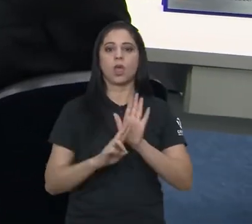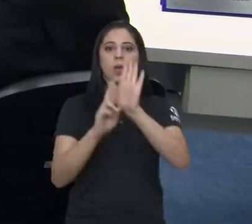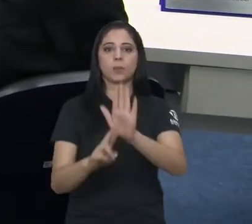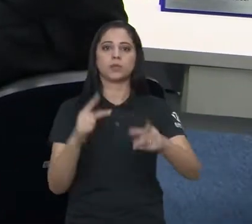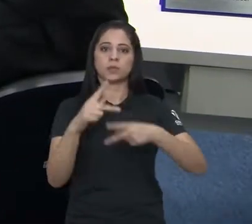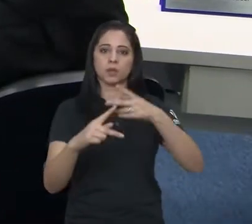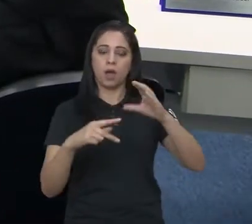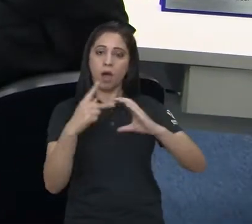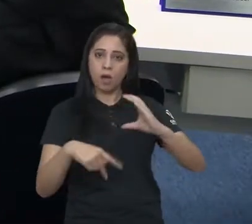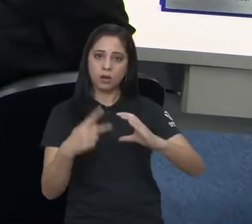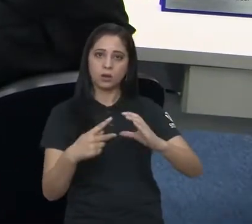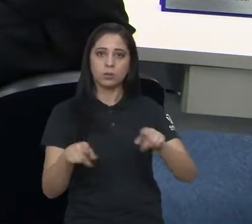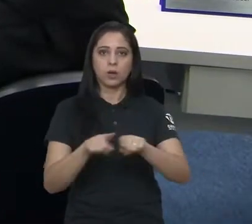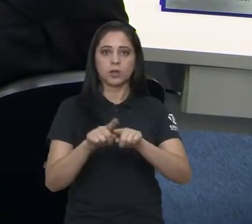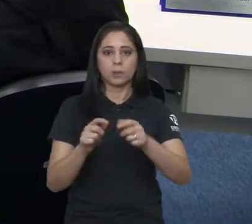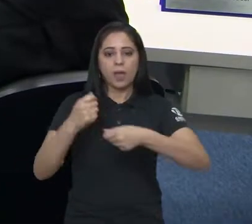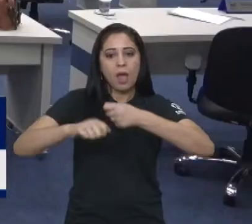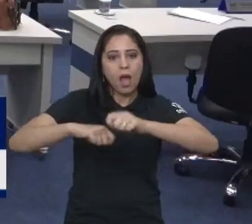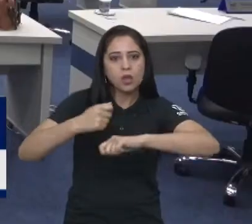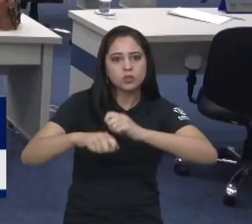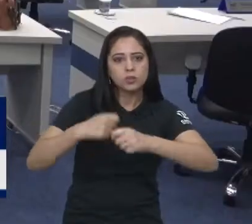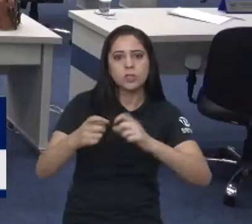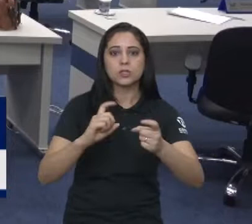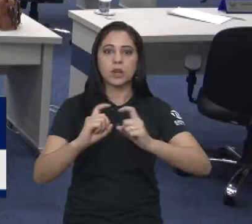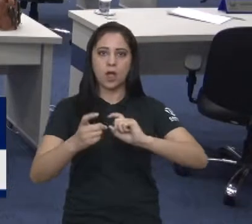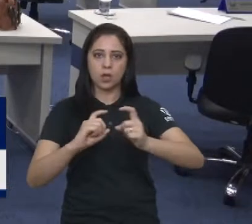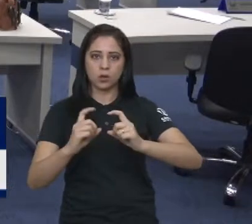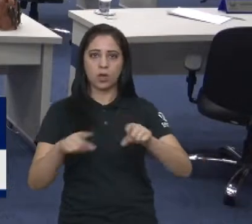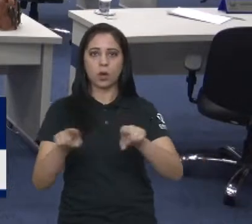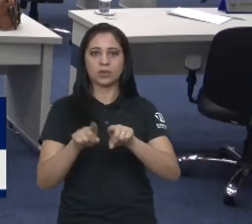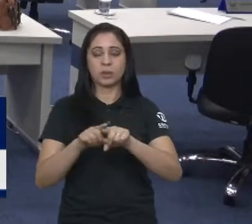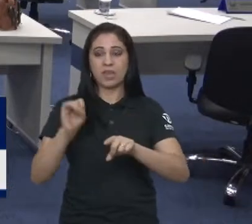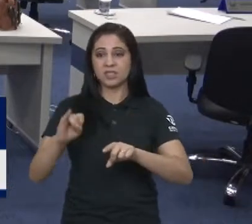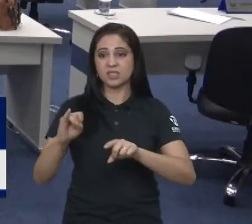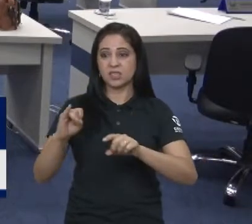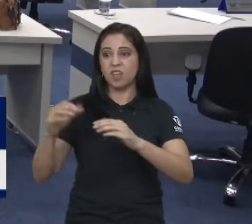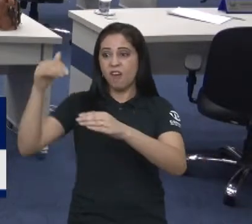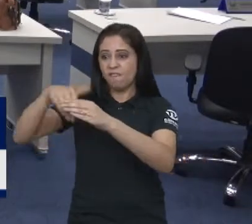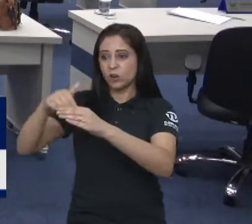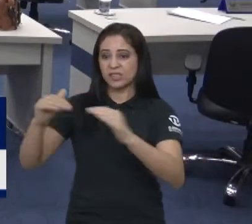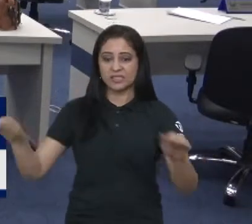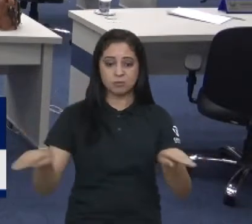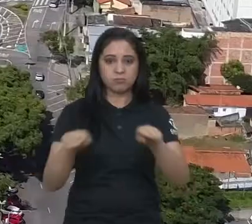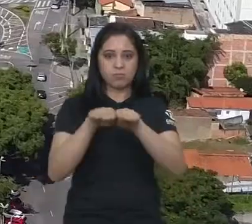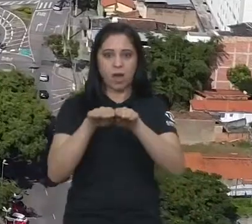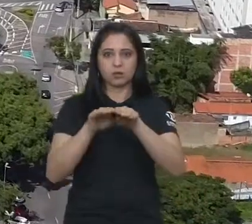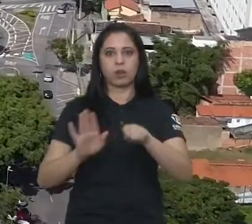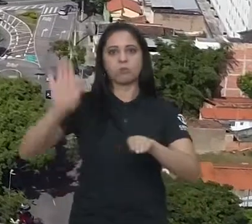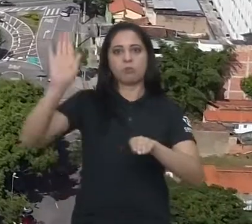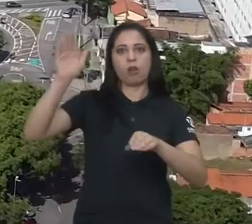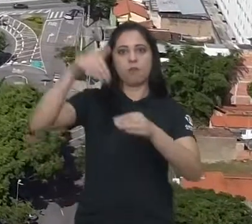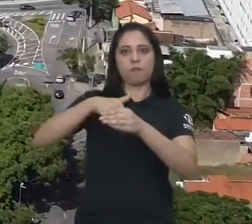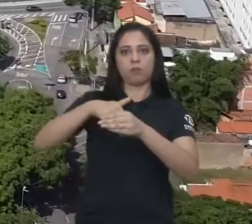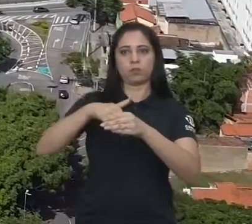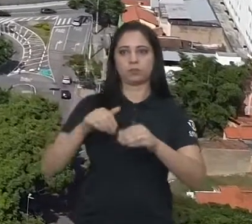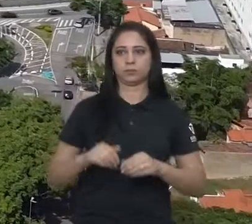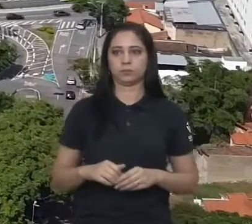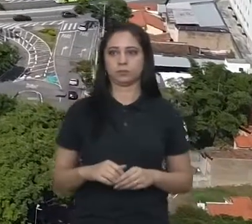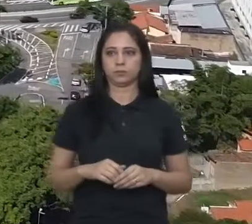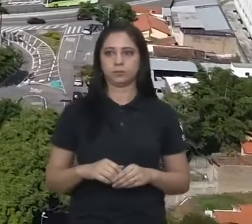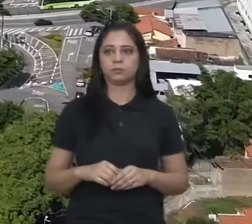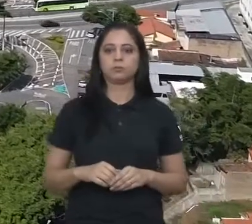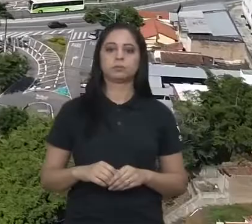Câmara, conduzir as sessões plenárias e desempatar votações. Ele pode ainda assumir a administração